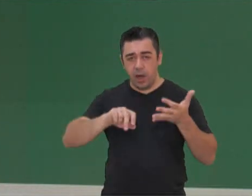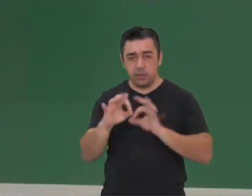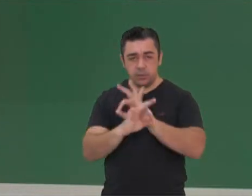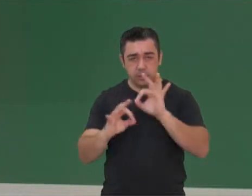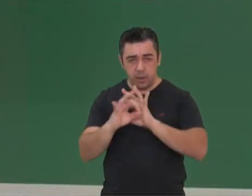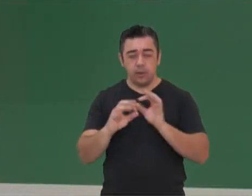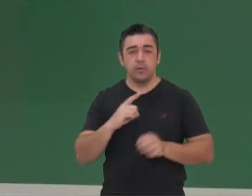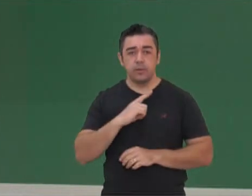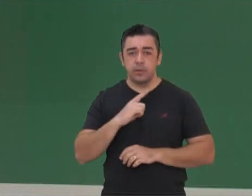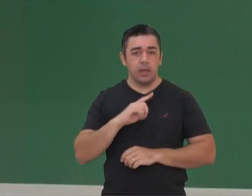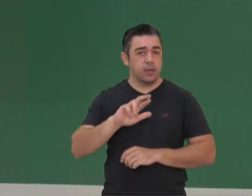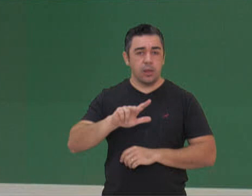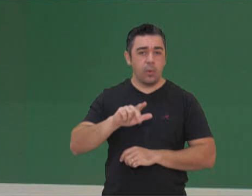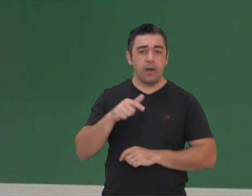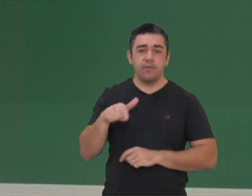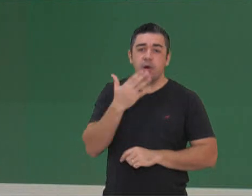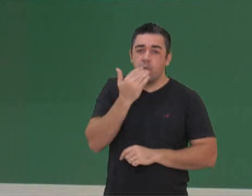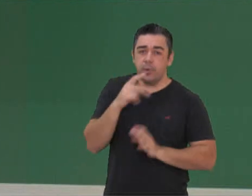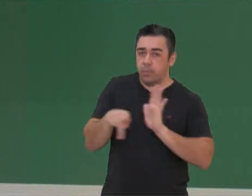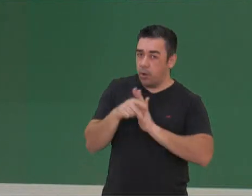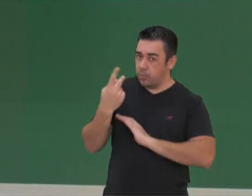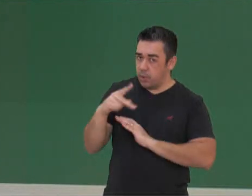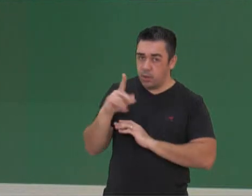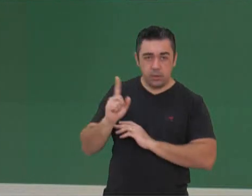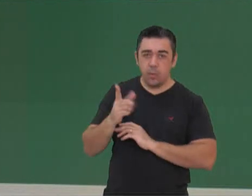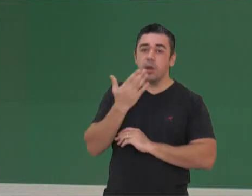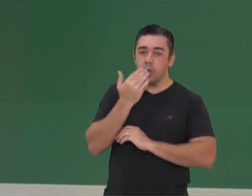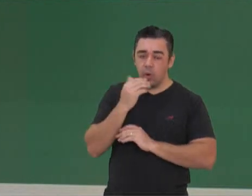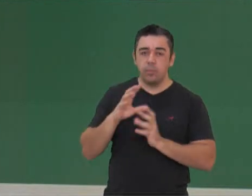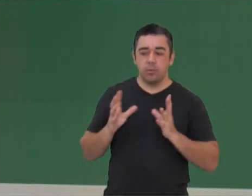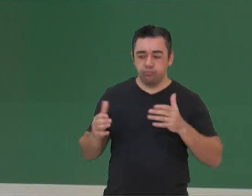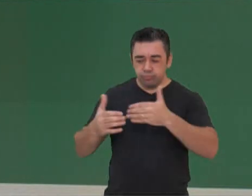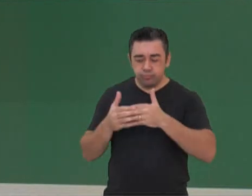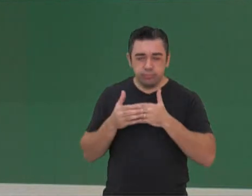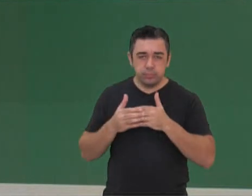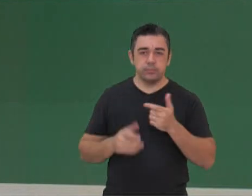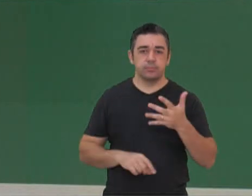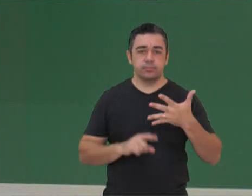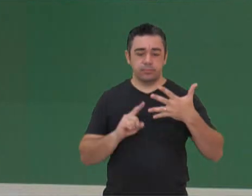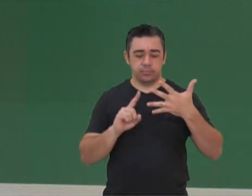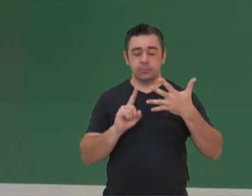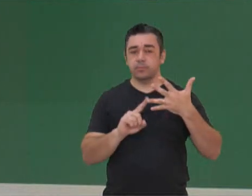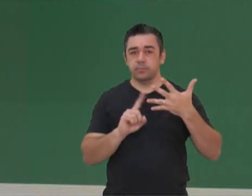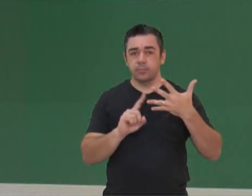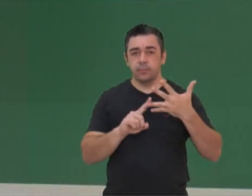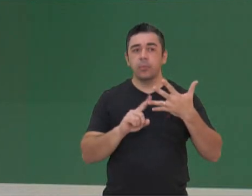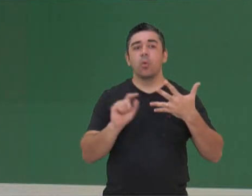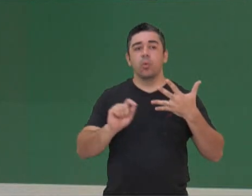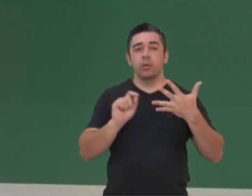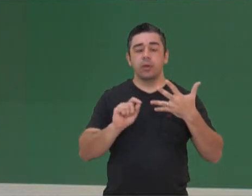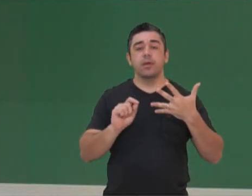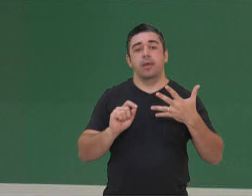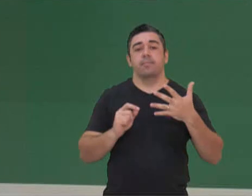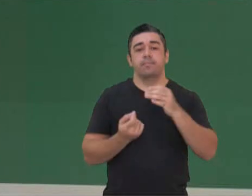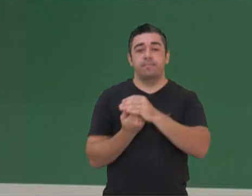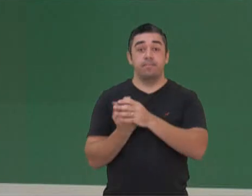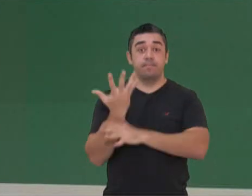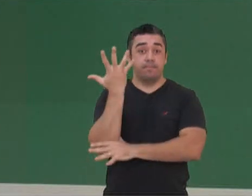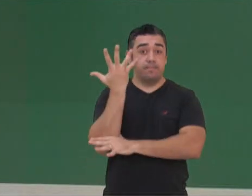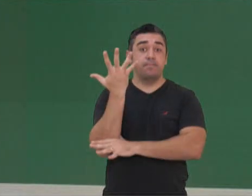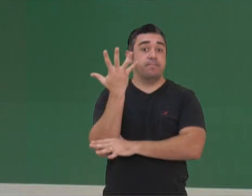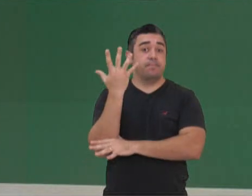heterótrofos, então não tem fungo que produz o próprio alimento, são os fungos. Plante, vocês sabem, as plantas,